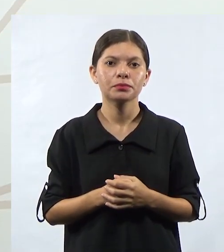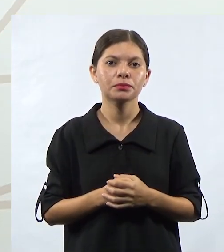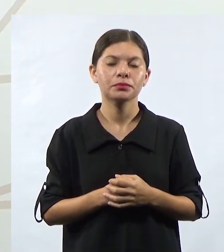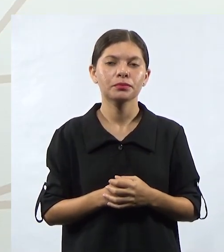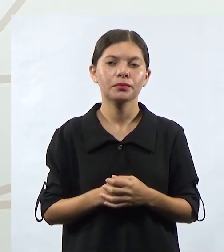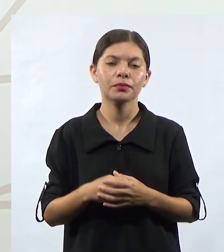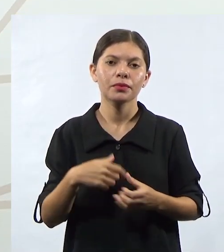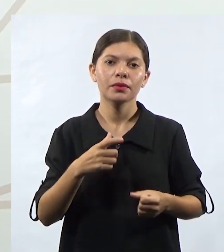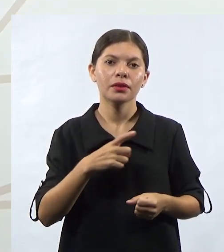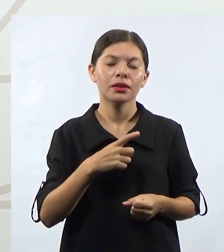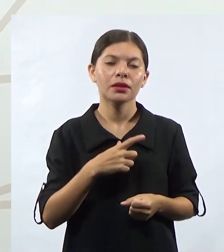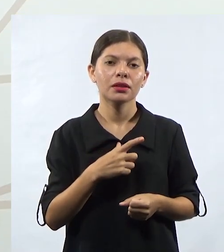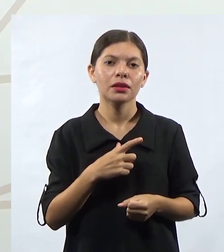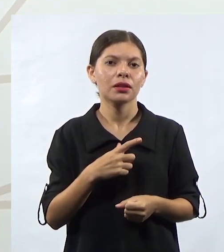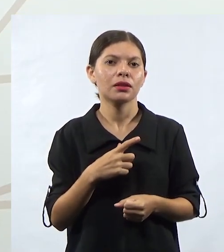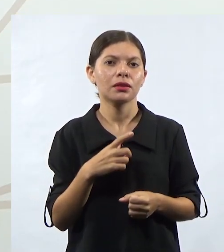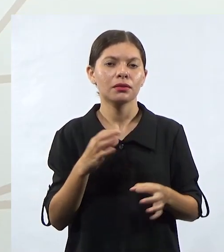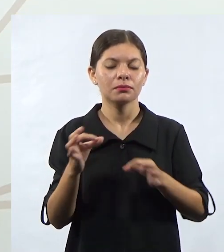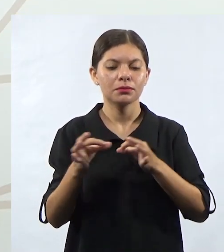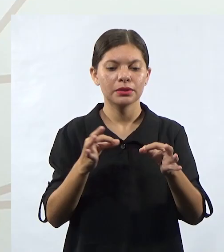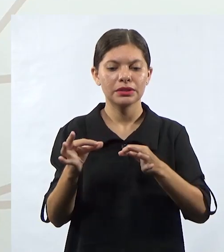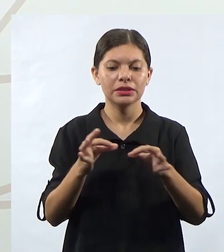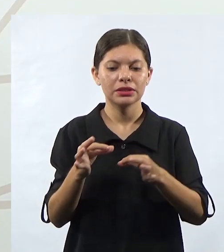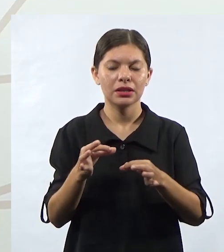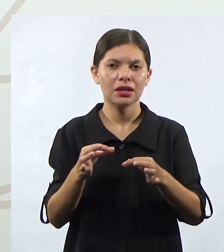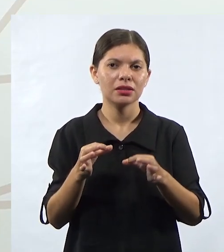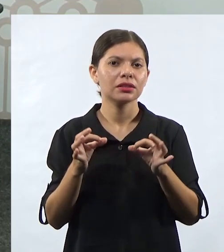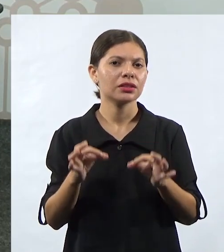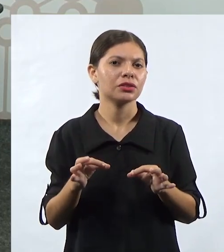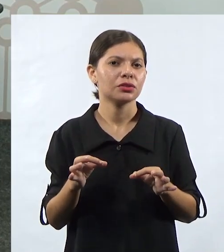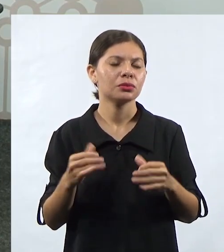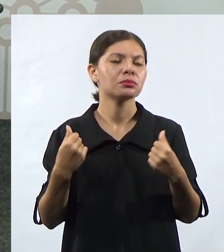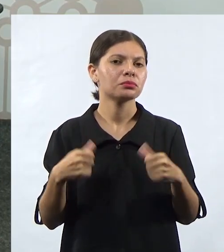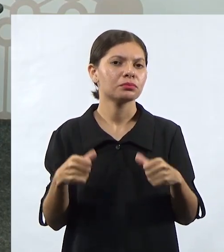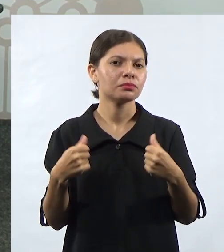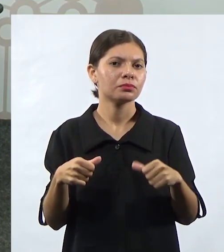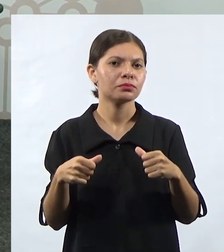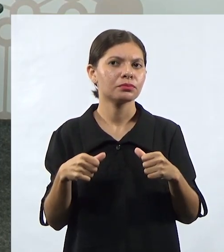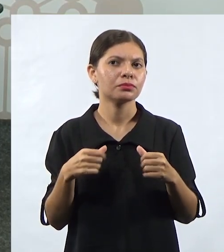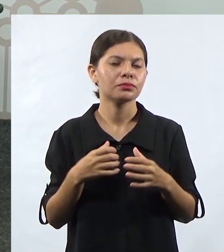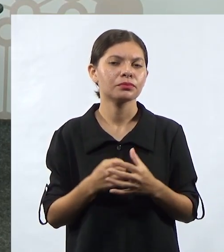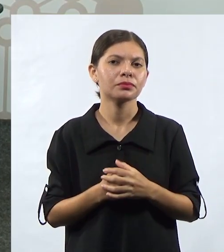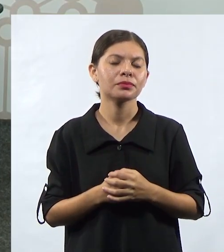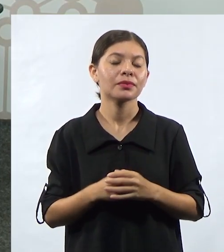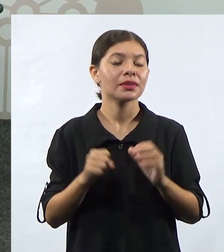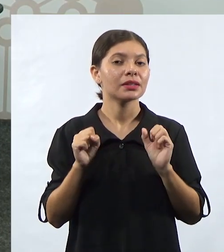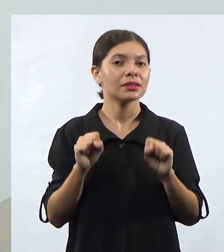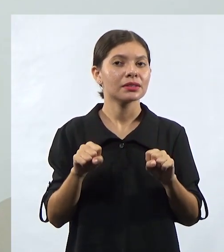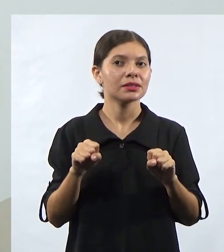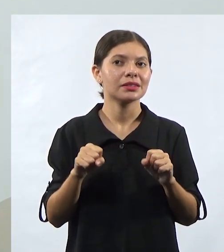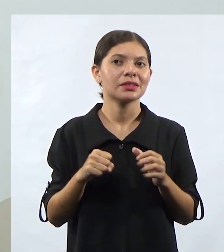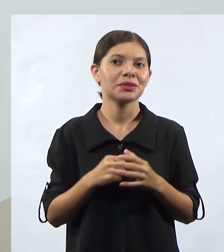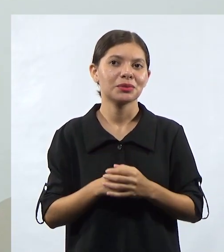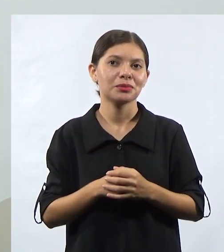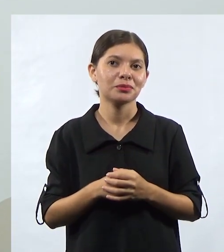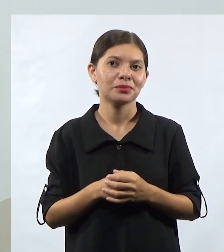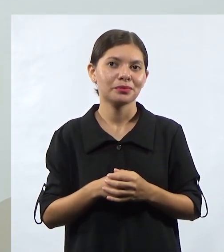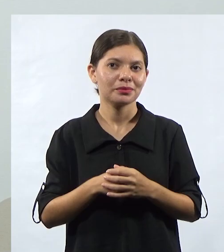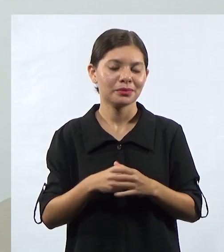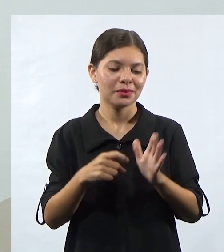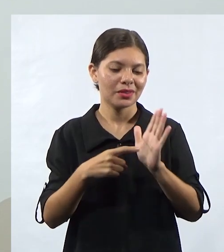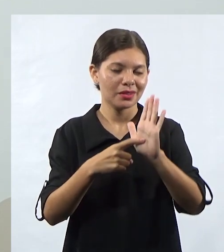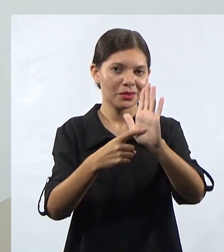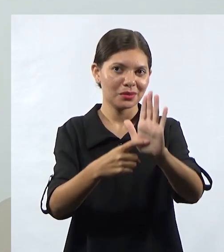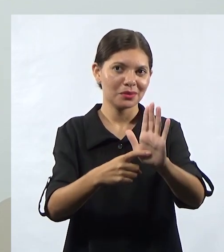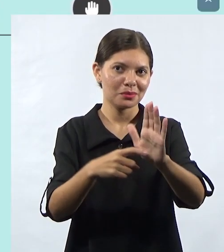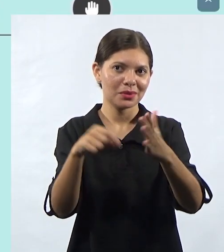Tem como planejar certinho um grupo focal, professor? É possível? Tem, com certeza, né? A gente pode acompanhar aí alguns